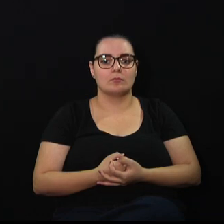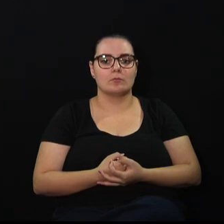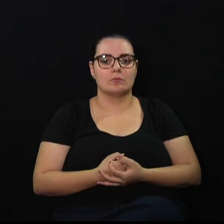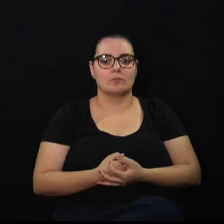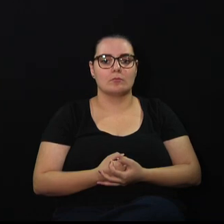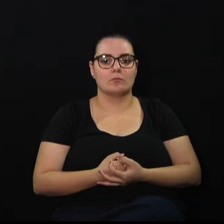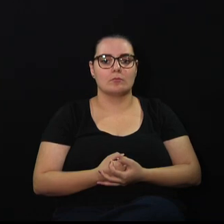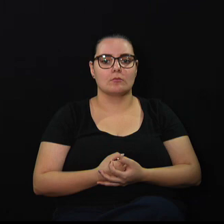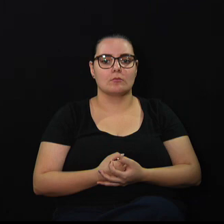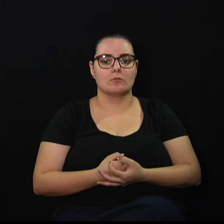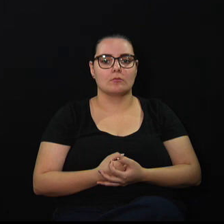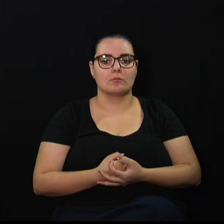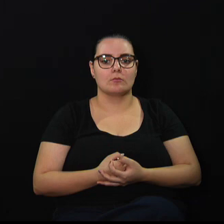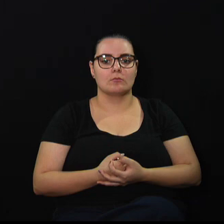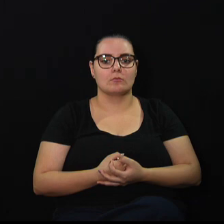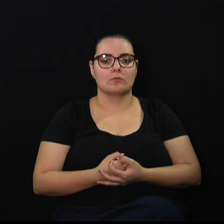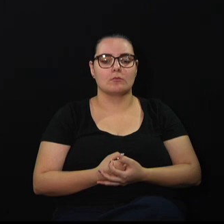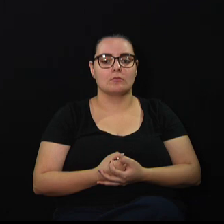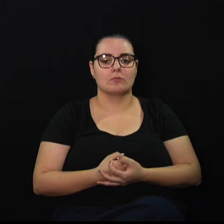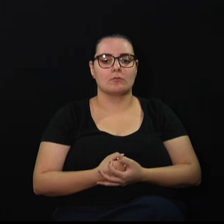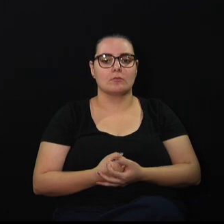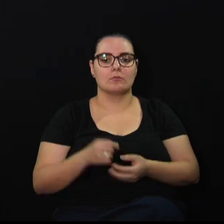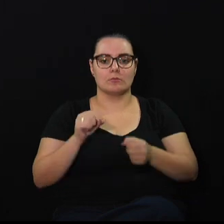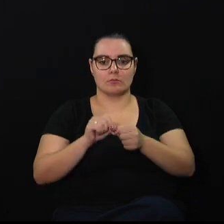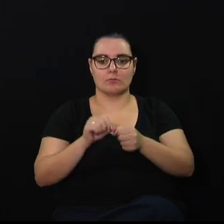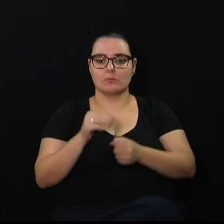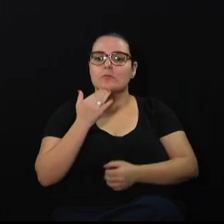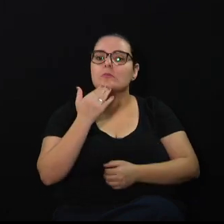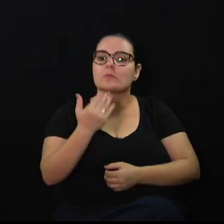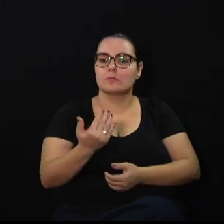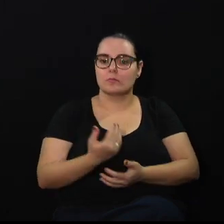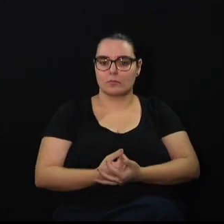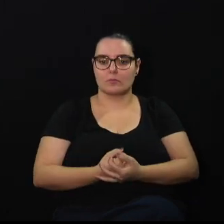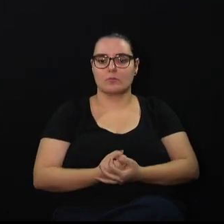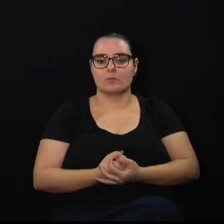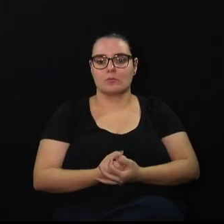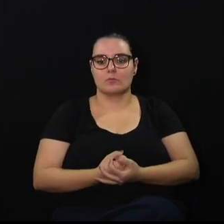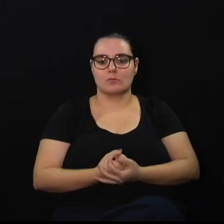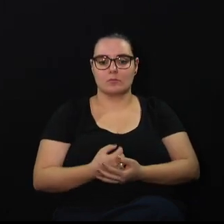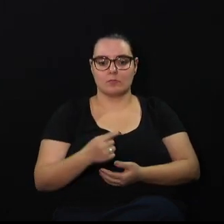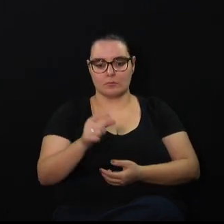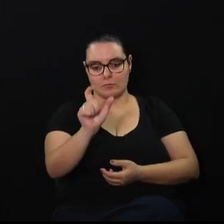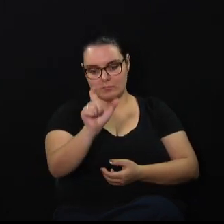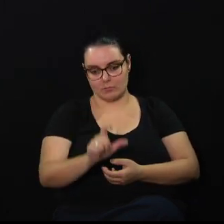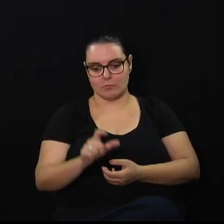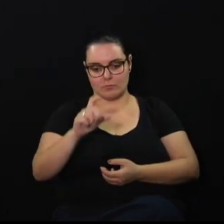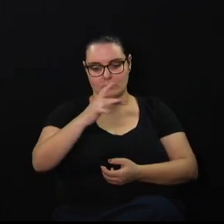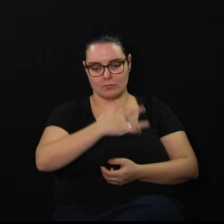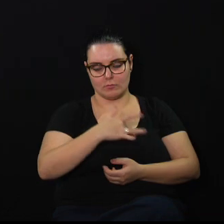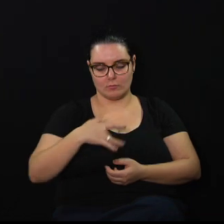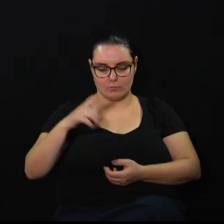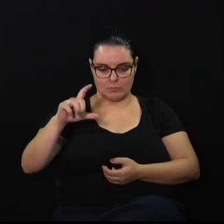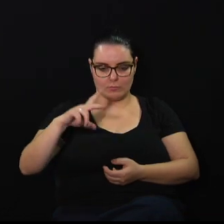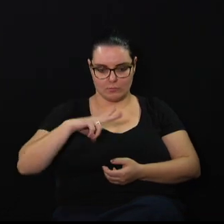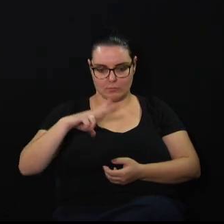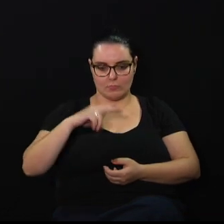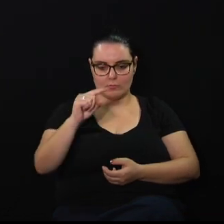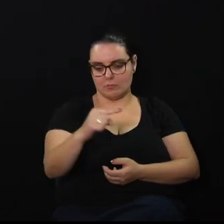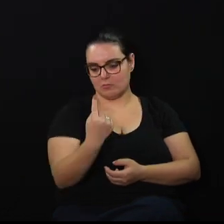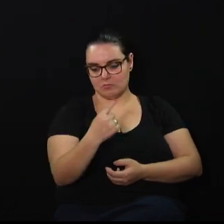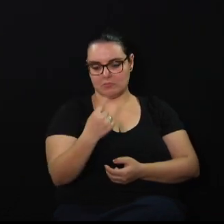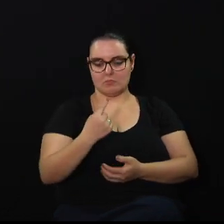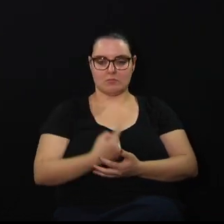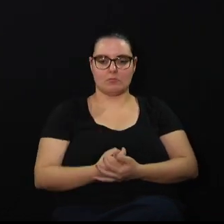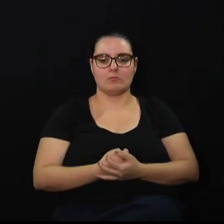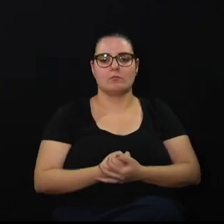a feito esse pedido tendo essa negativa em mãos é a gente é